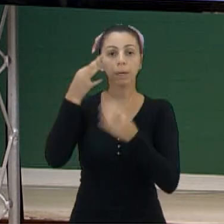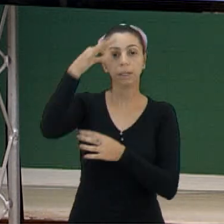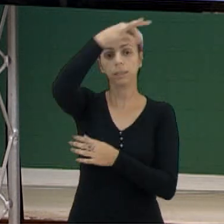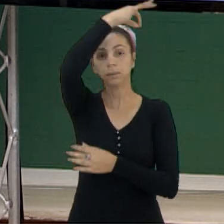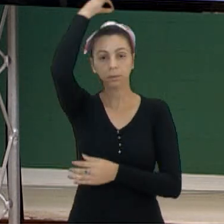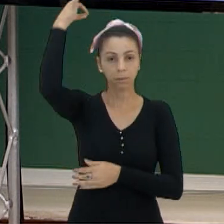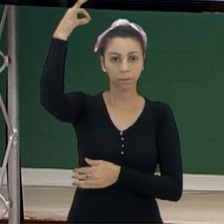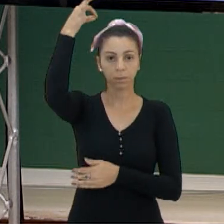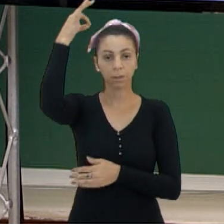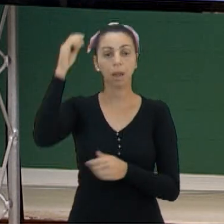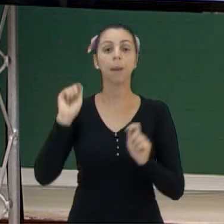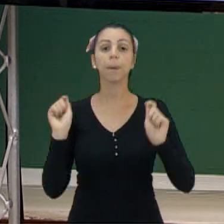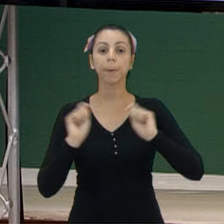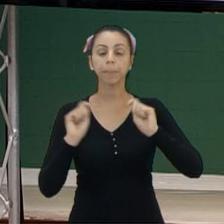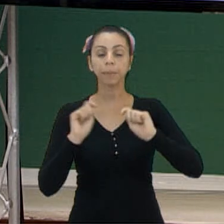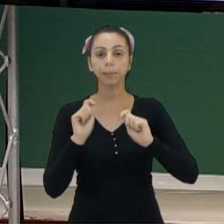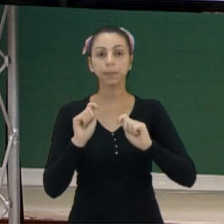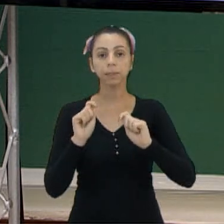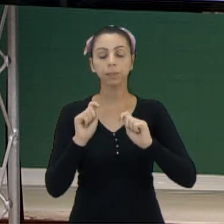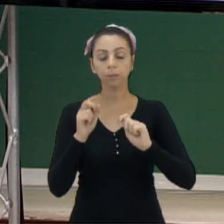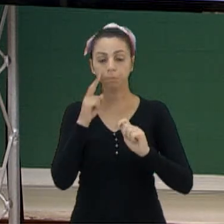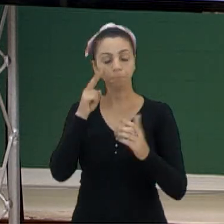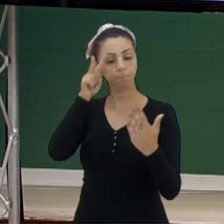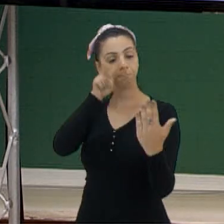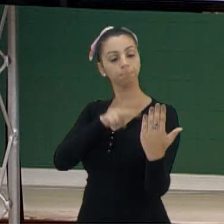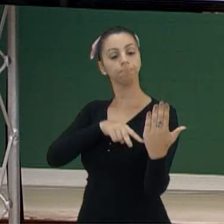idealizar e se inspirar em alguém. É o que eles faziam.